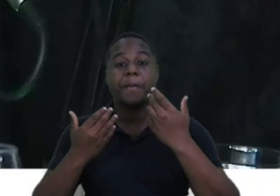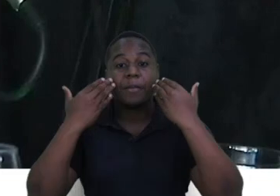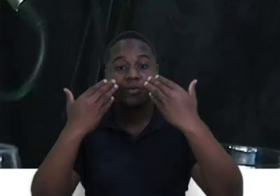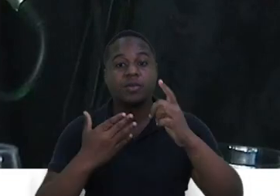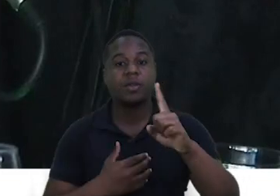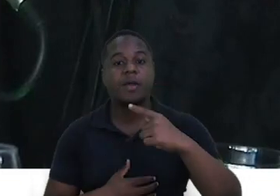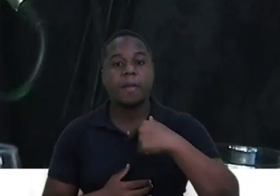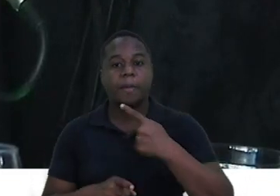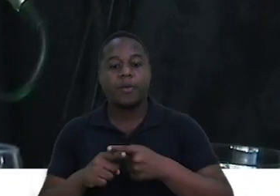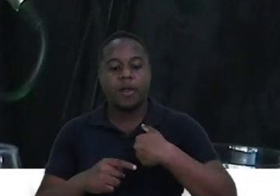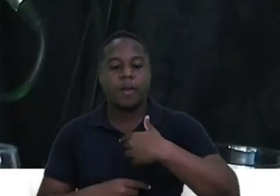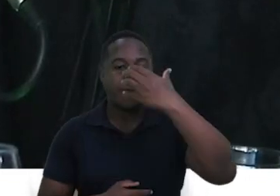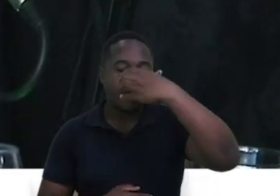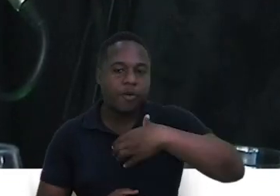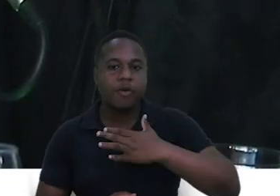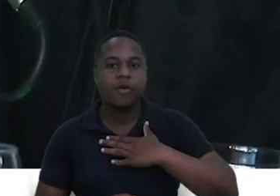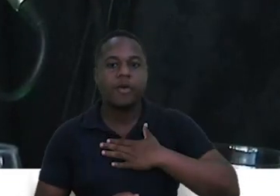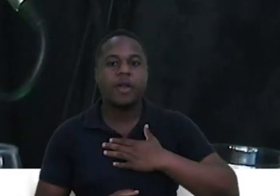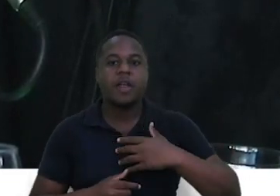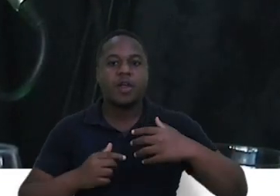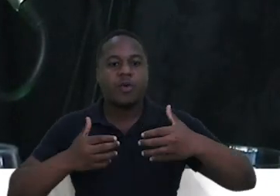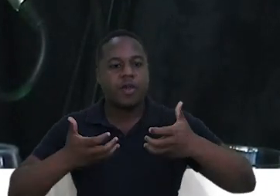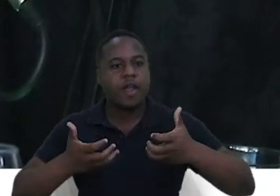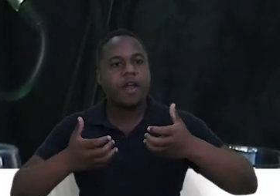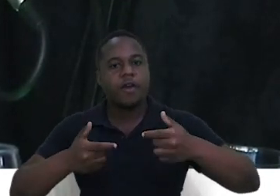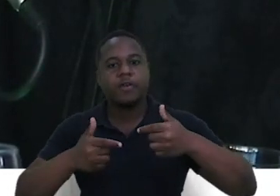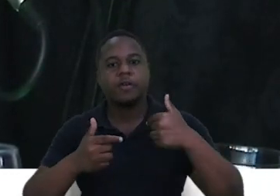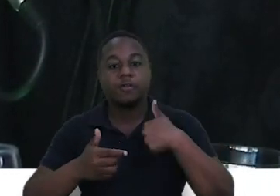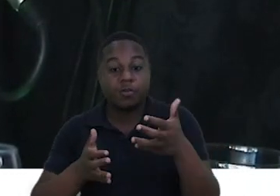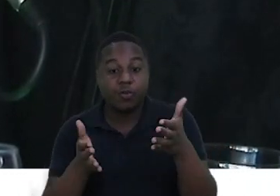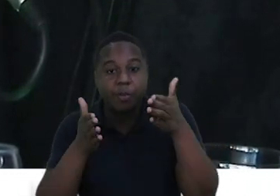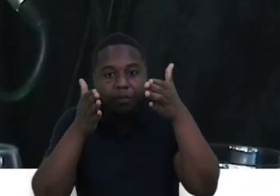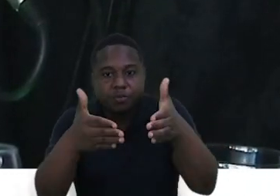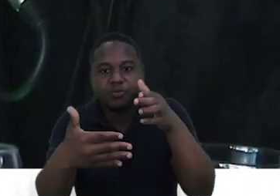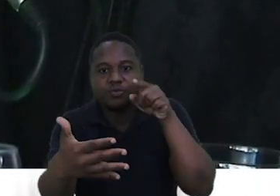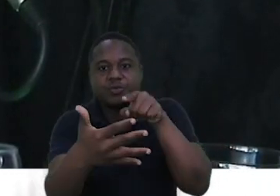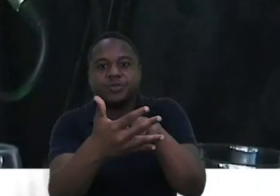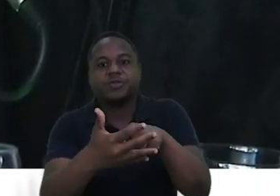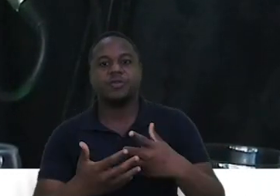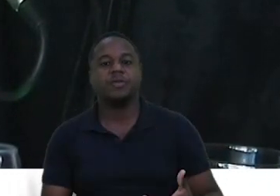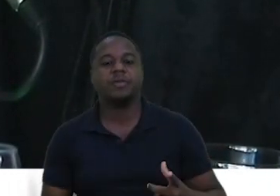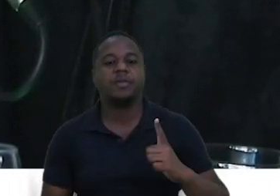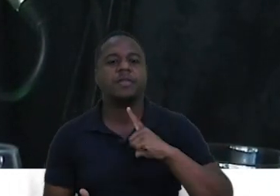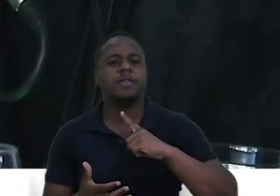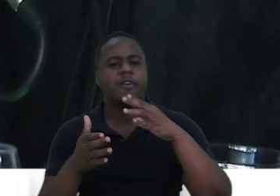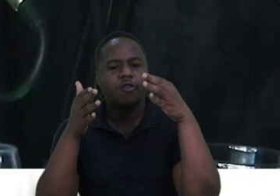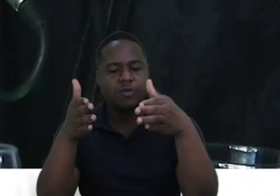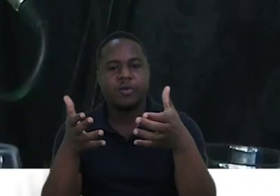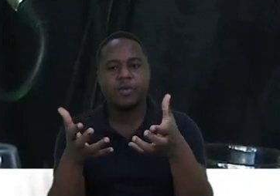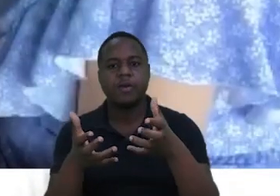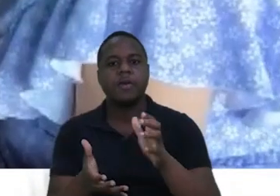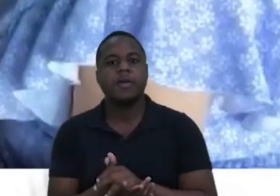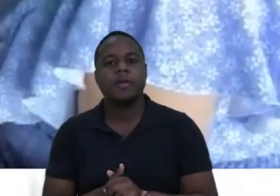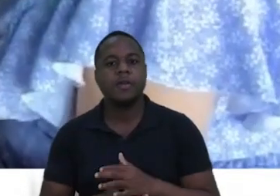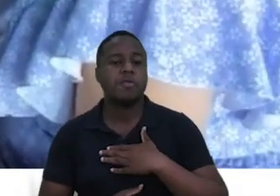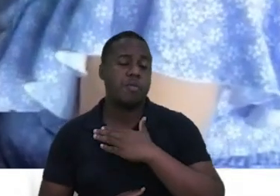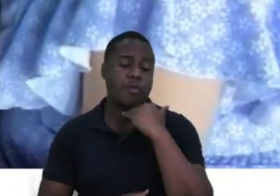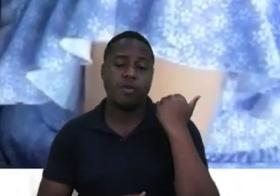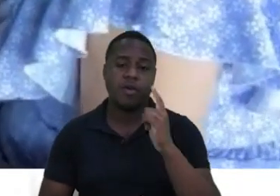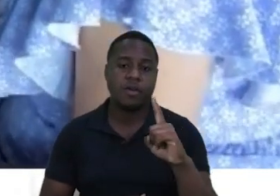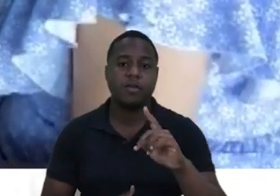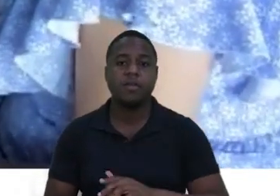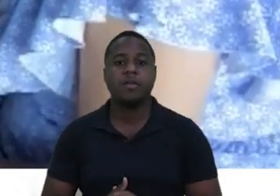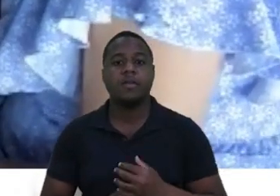é para mim mesmo. Tipo, de fazer meu trampo. Eu tinha um propósito, eu tenho um propósito. Uma experiência diferente. Eu não morri, tô